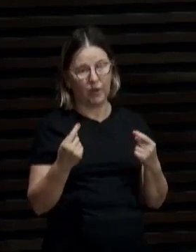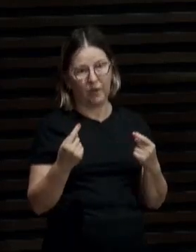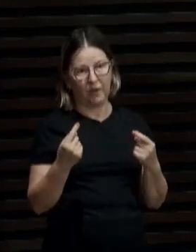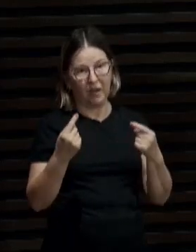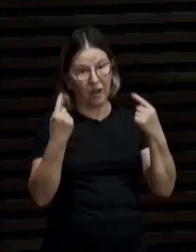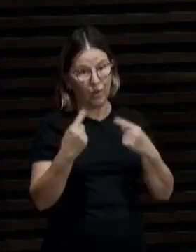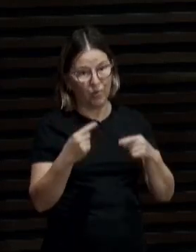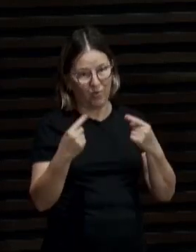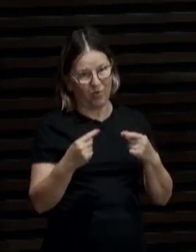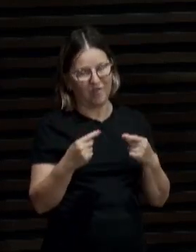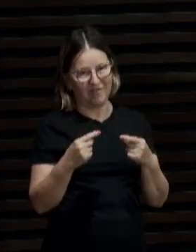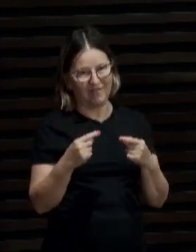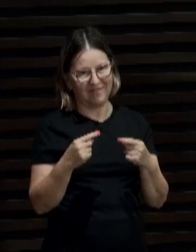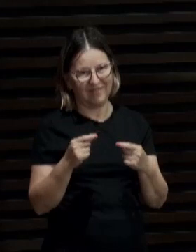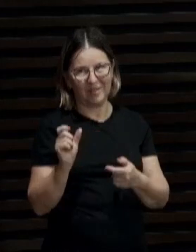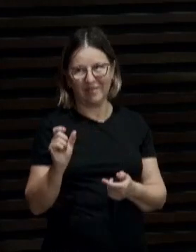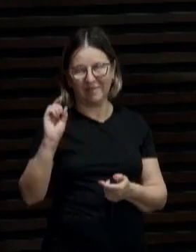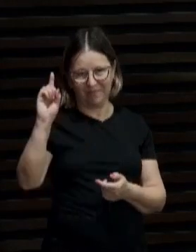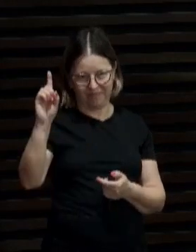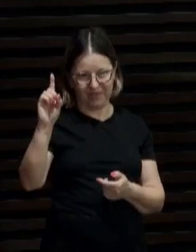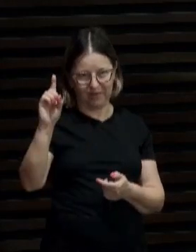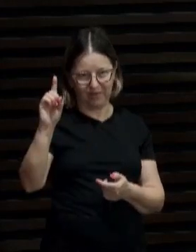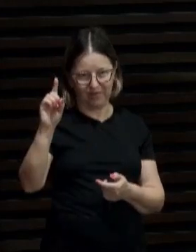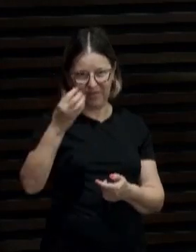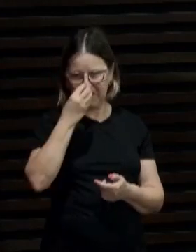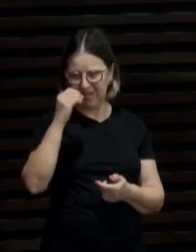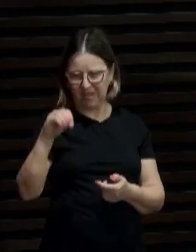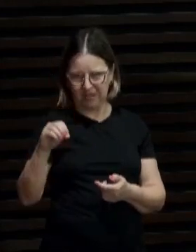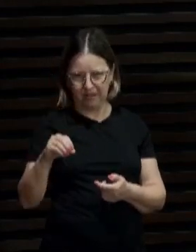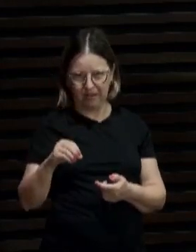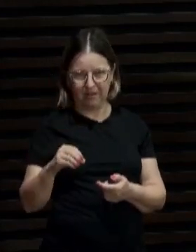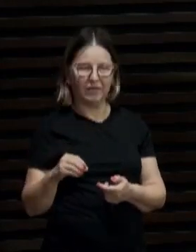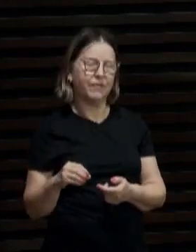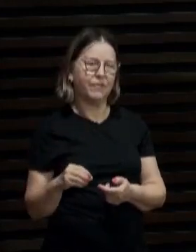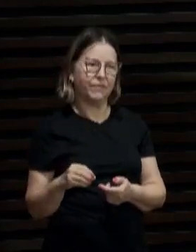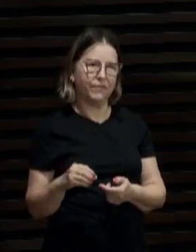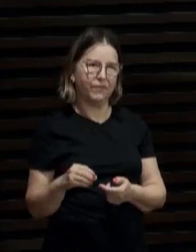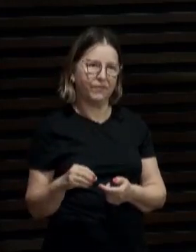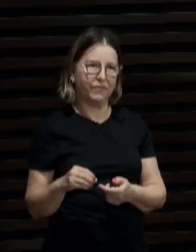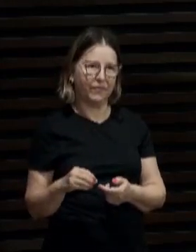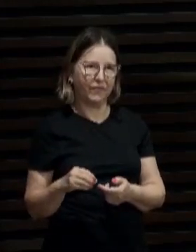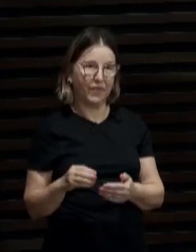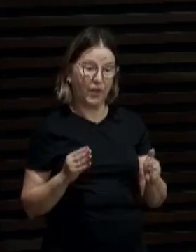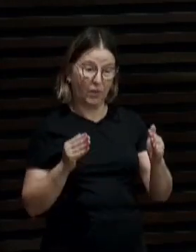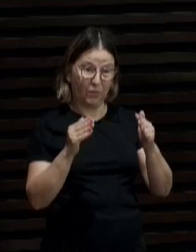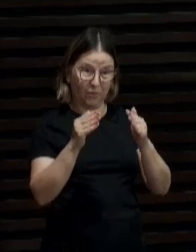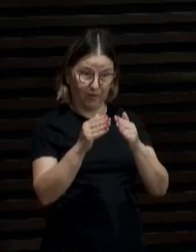negando a suficiência de Cristo, a centralidade de Cristo, levando inclusive vocês a perderem o